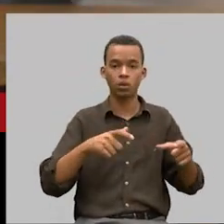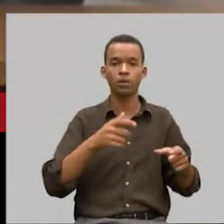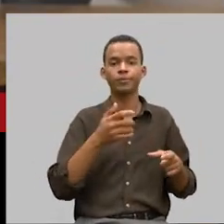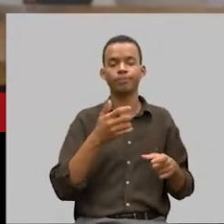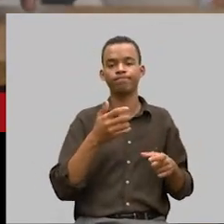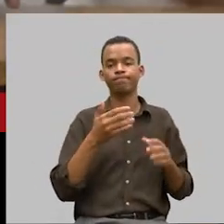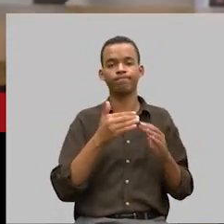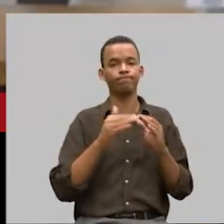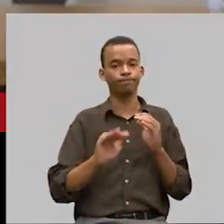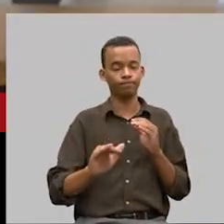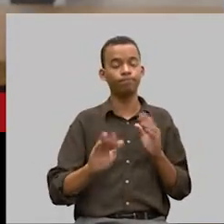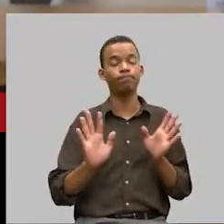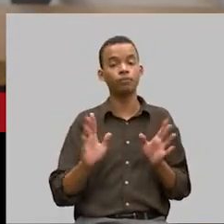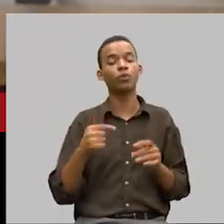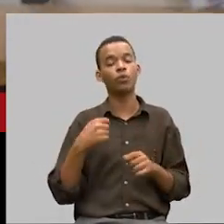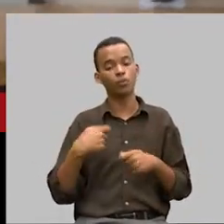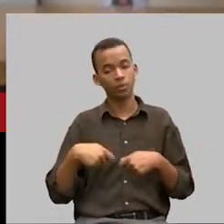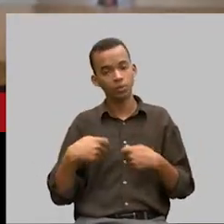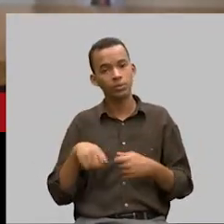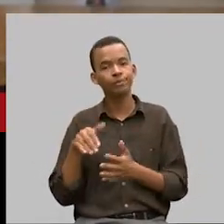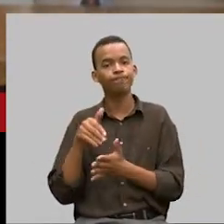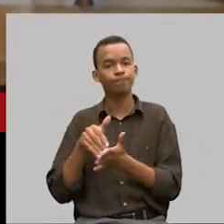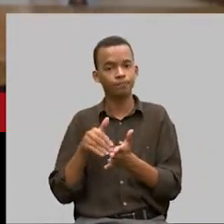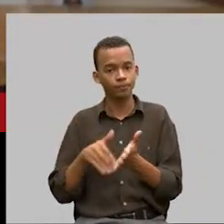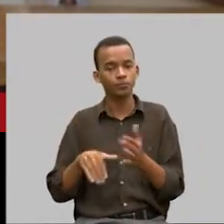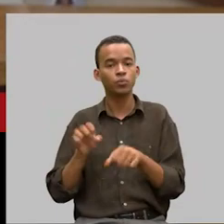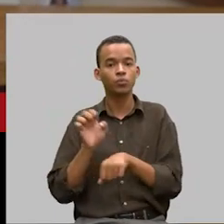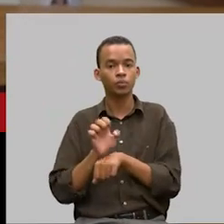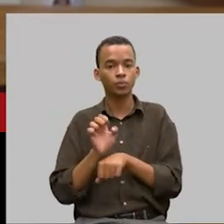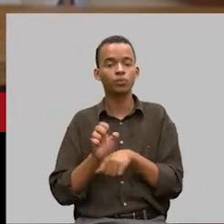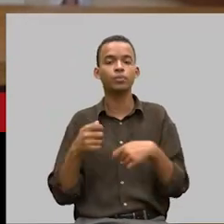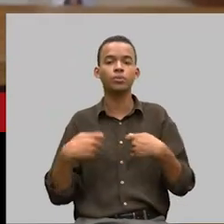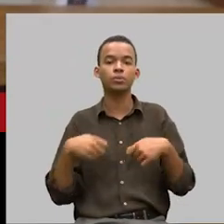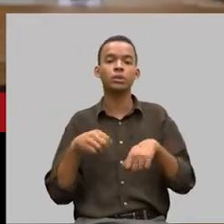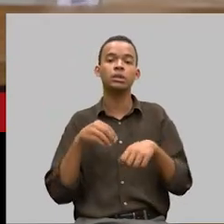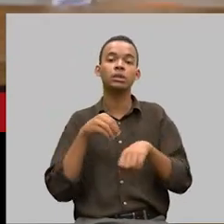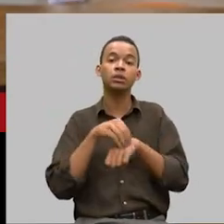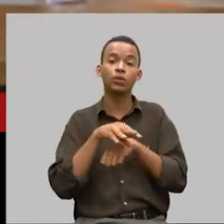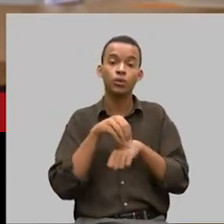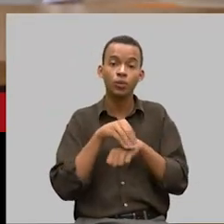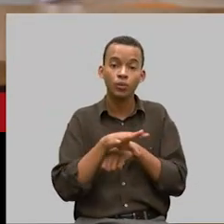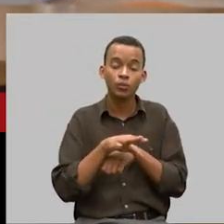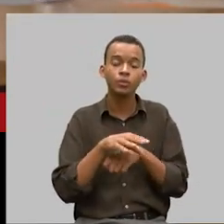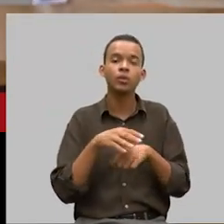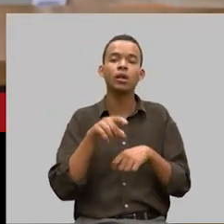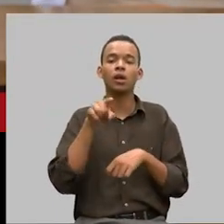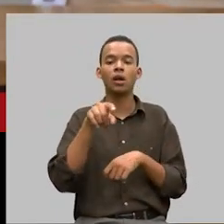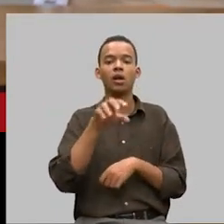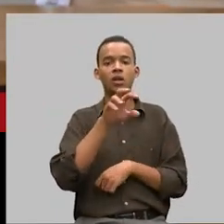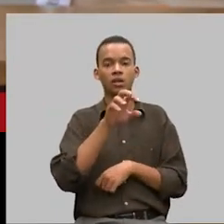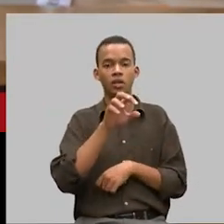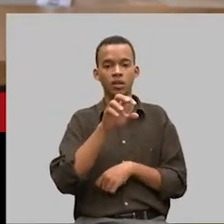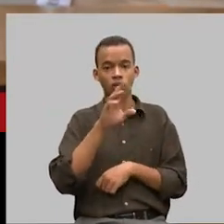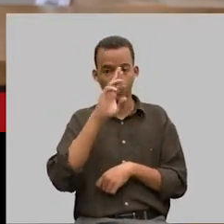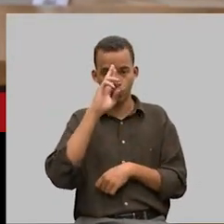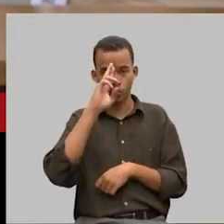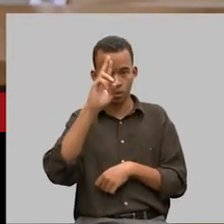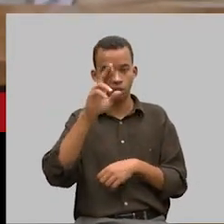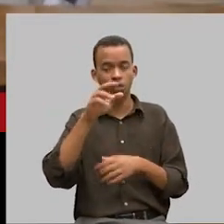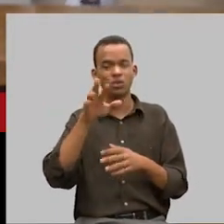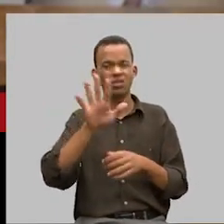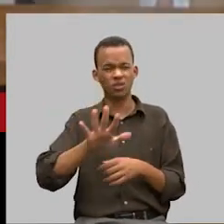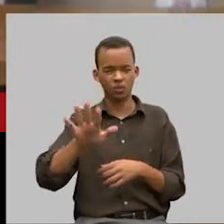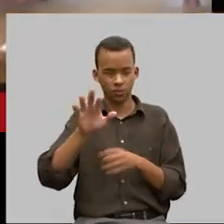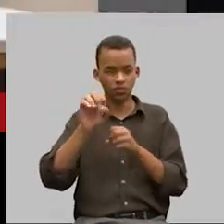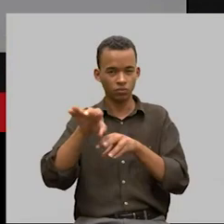da Secretaria Estadual realmente com algumas notas técnicas orientando as superintendências regionais de ensino tá